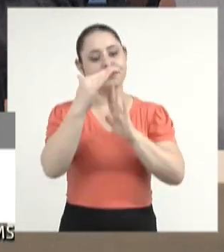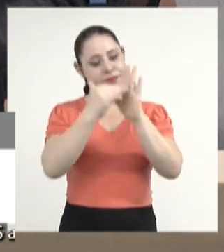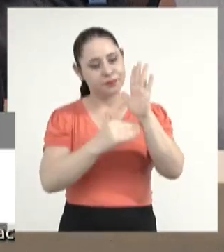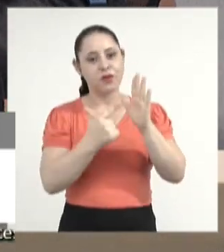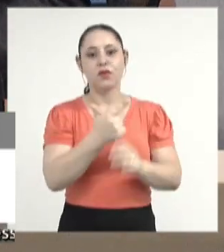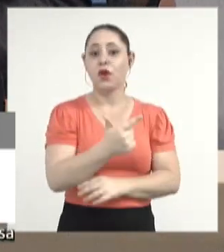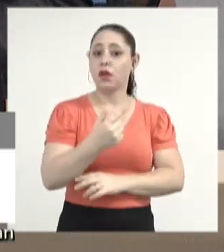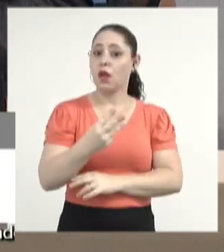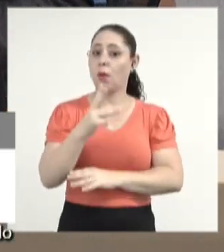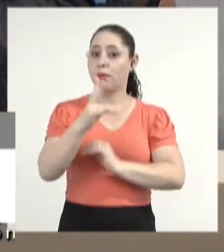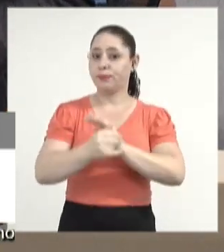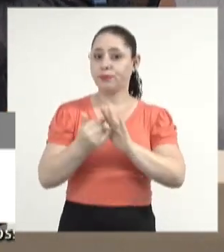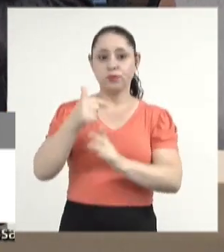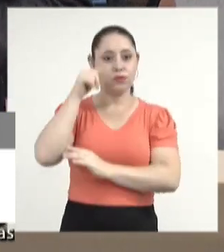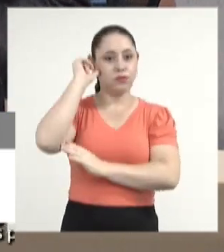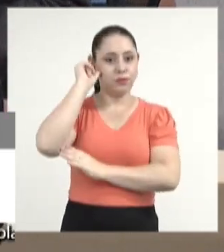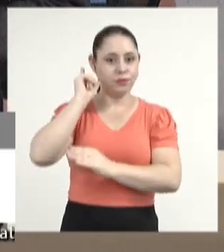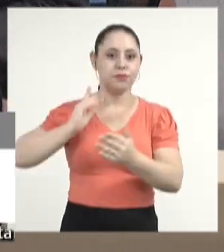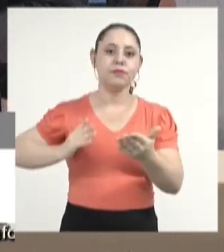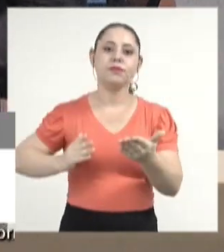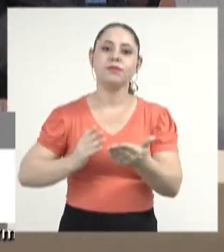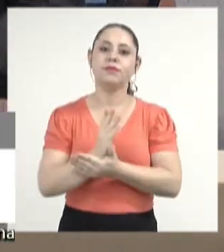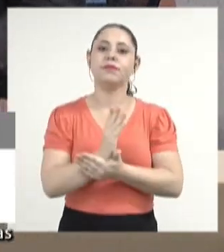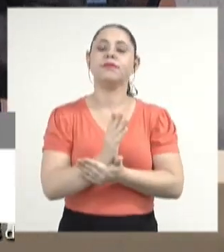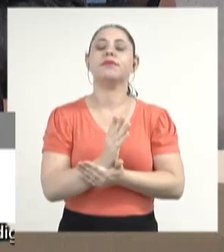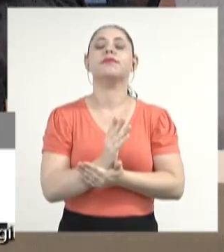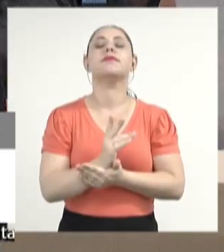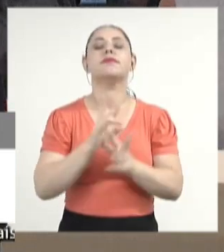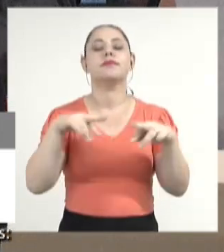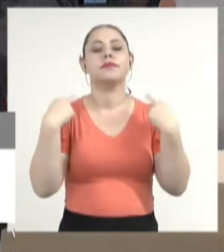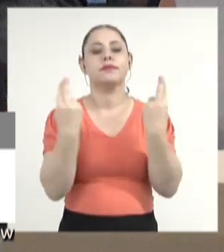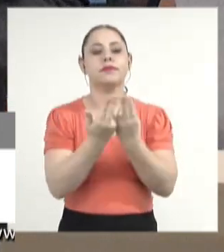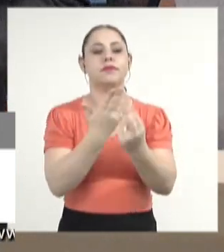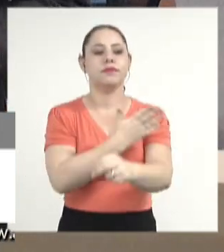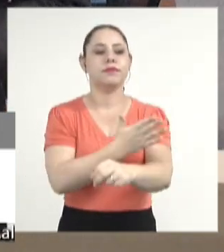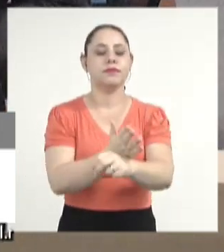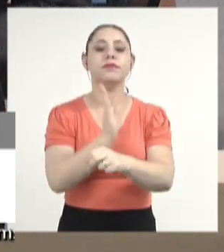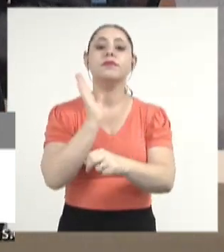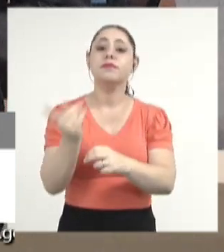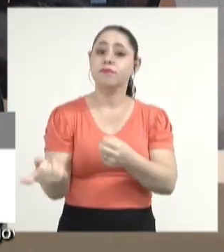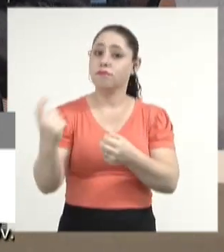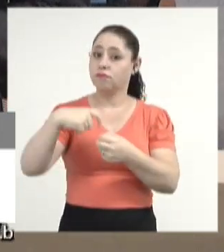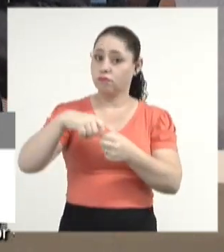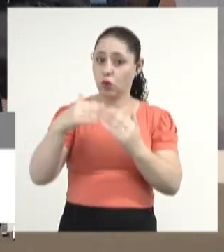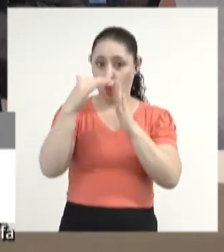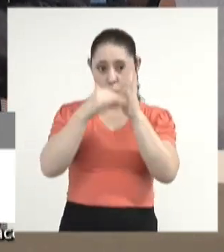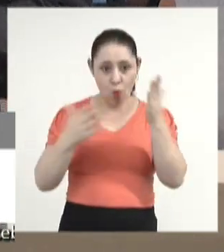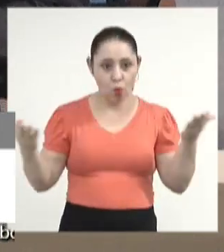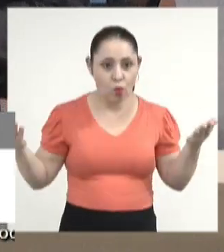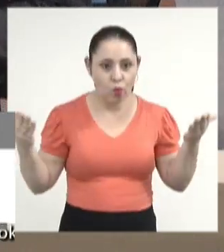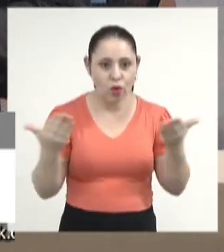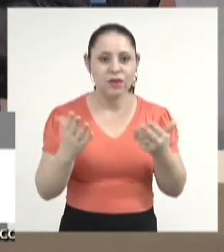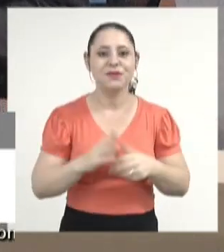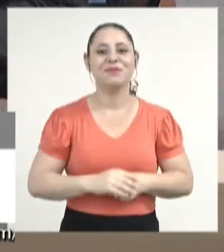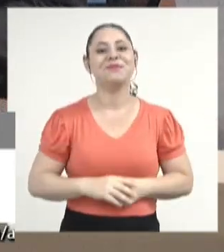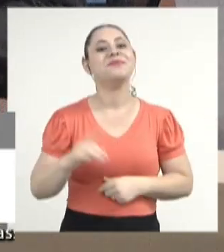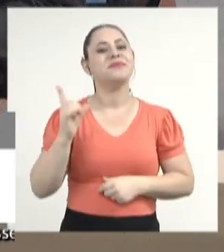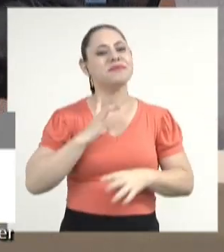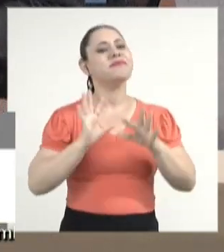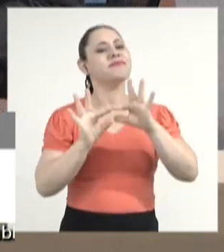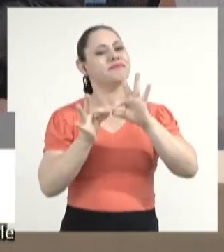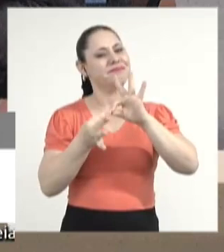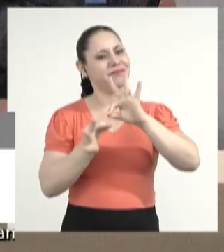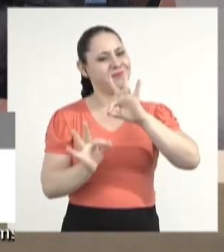foram os 23 projetos aprovados durante a sessão de ontem e a gente já segue para a pauta de hoje, né, Gustavo, que